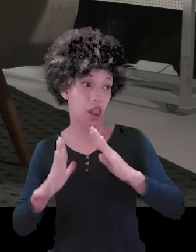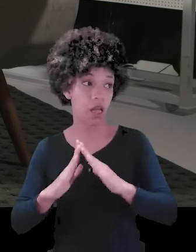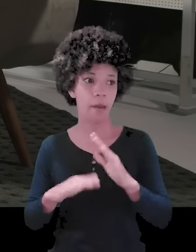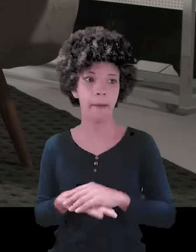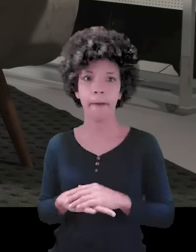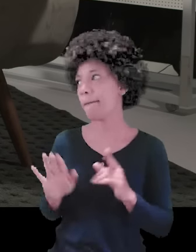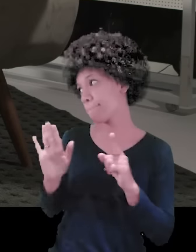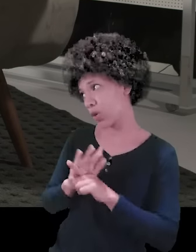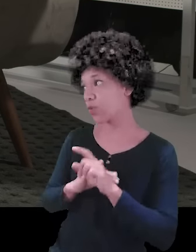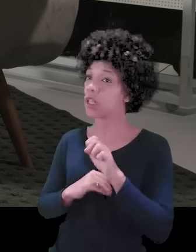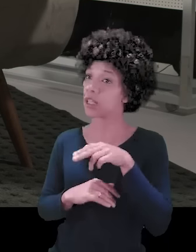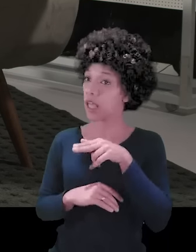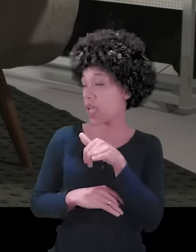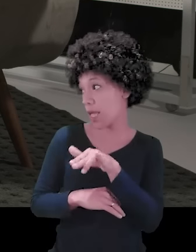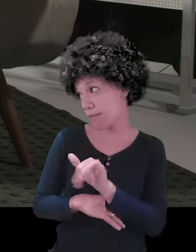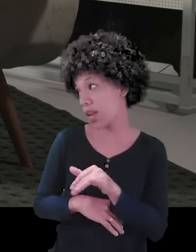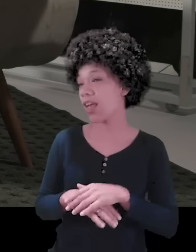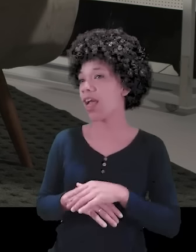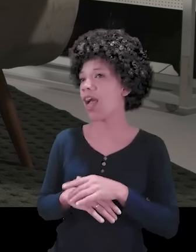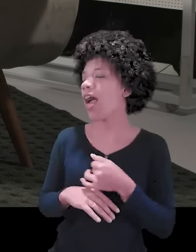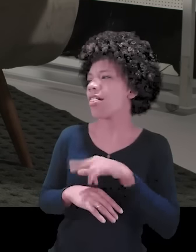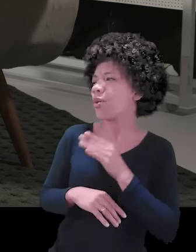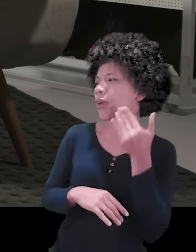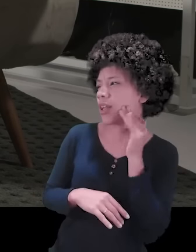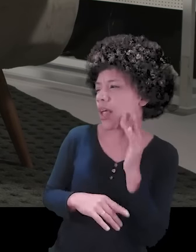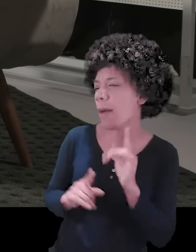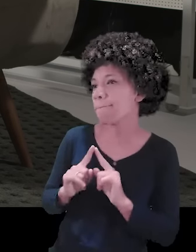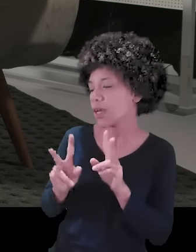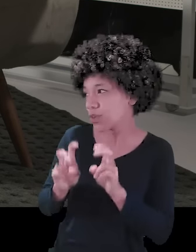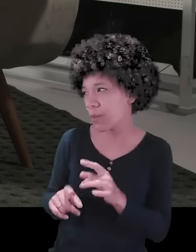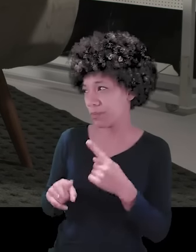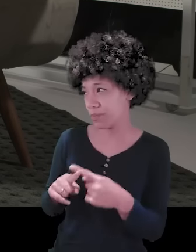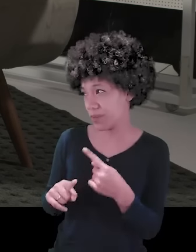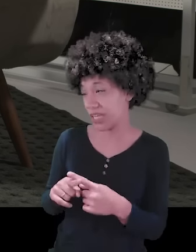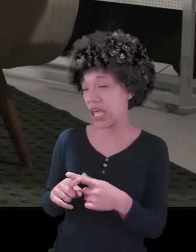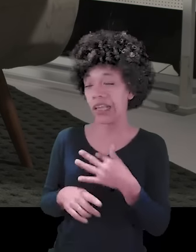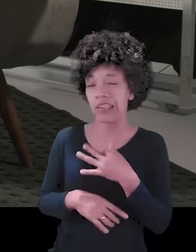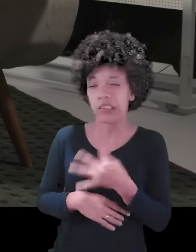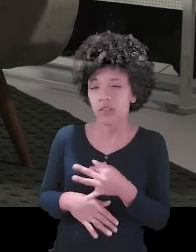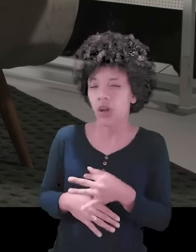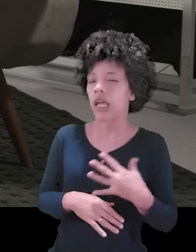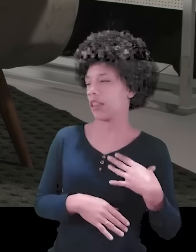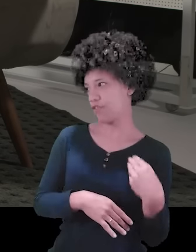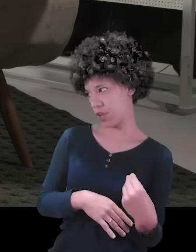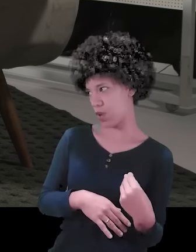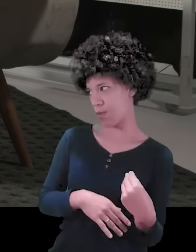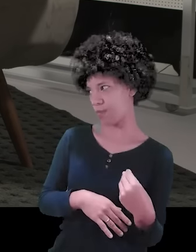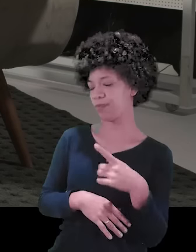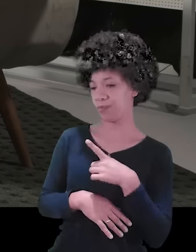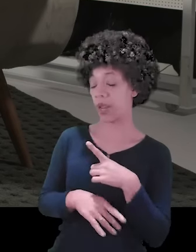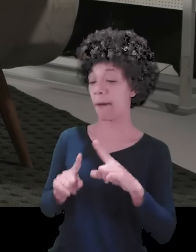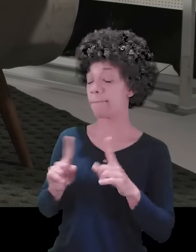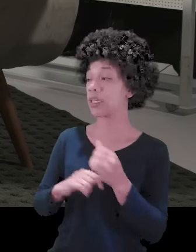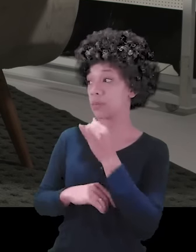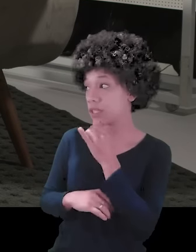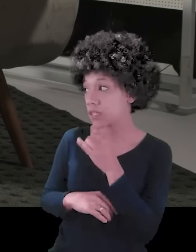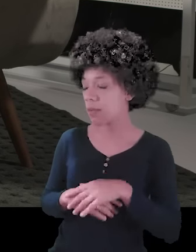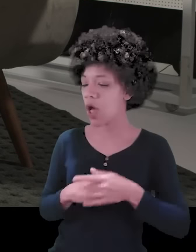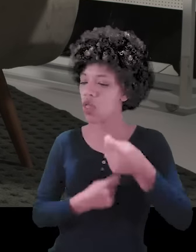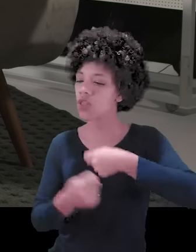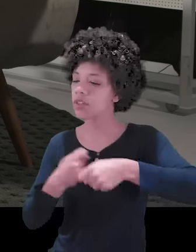pergunta da Emily não que eu queira entender mais do assunto porque esse assunto dói muito quem tem filho mas por exemplo